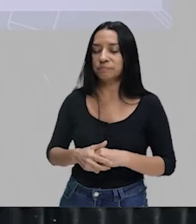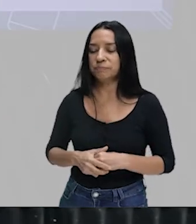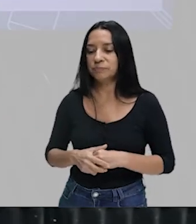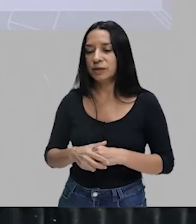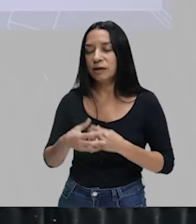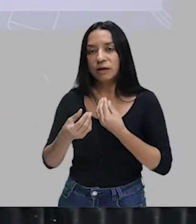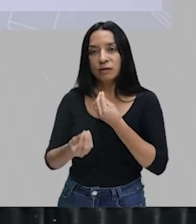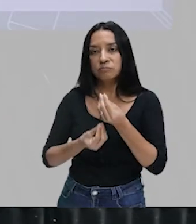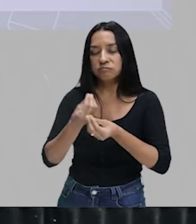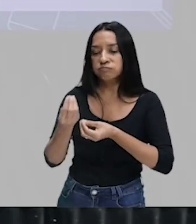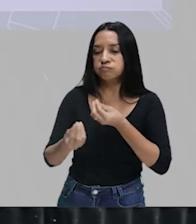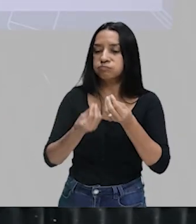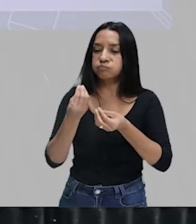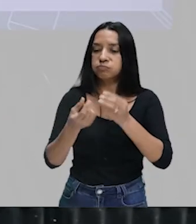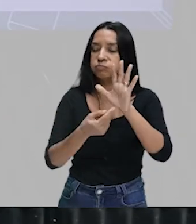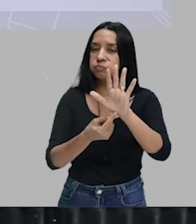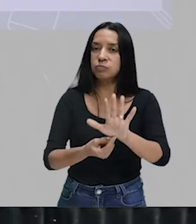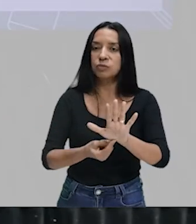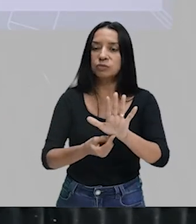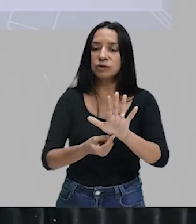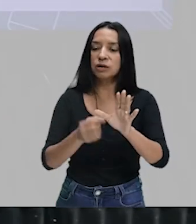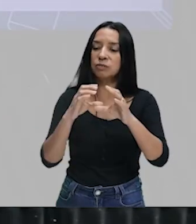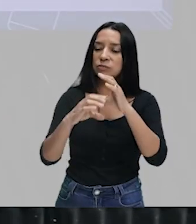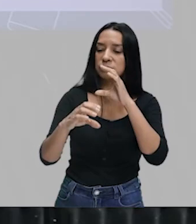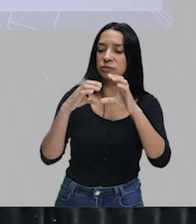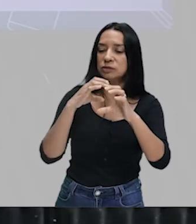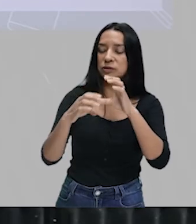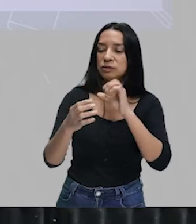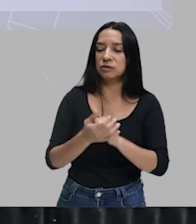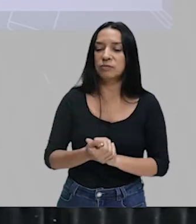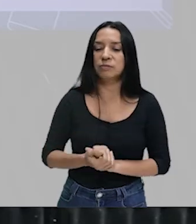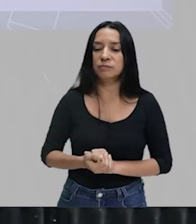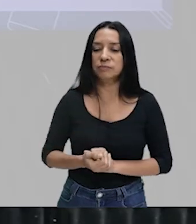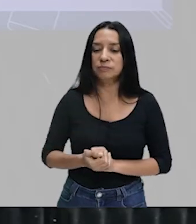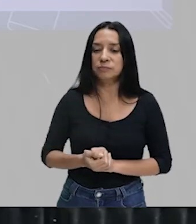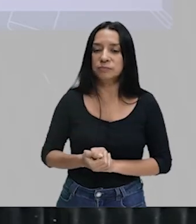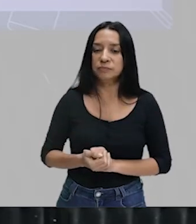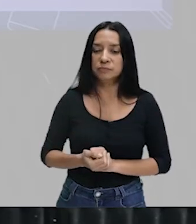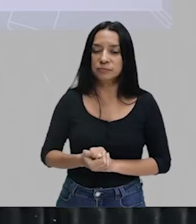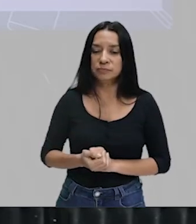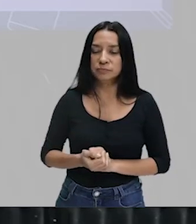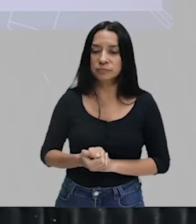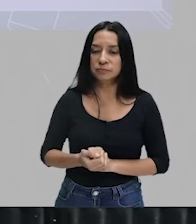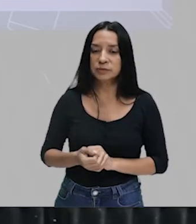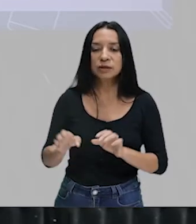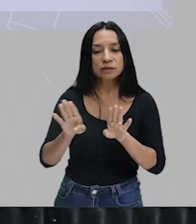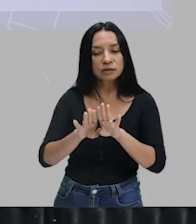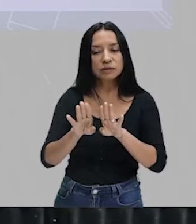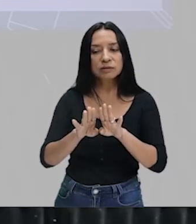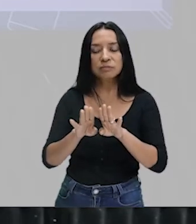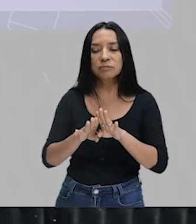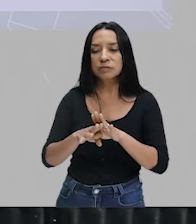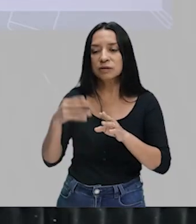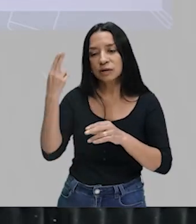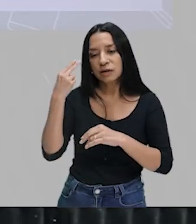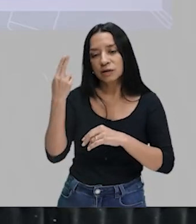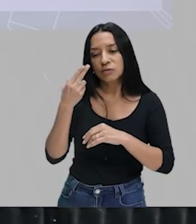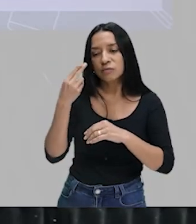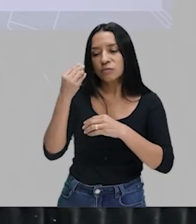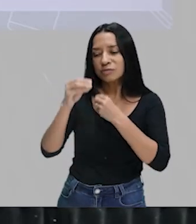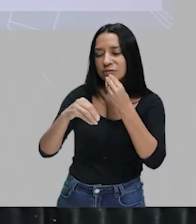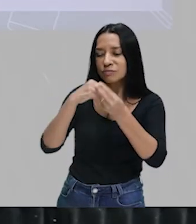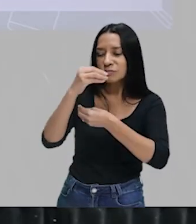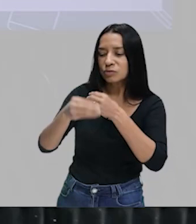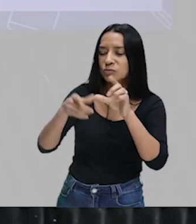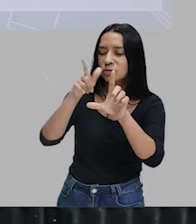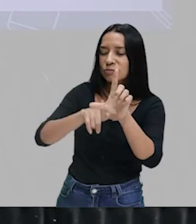uma forma de você expressar a comunicação. Também é comum observar abreviações que misturam letras com